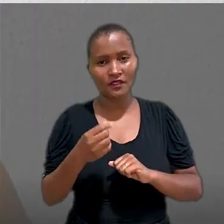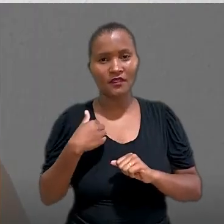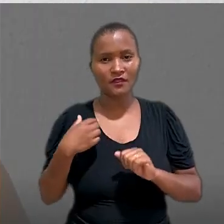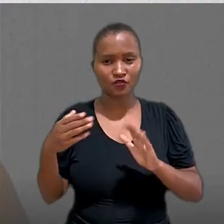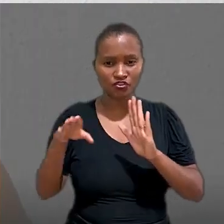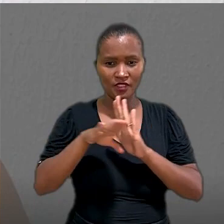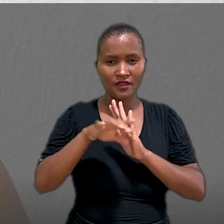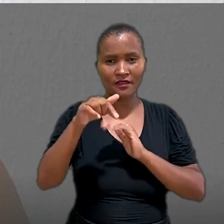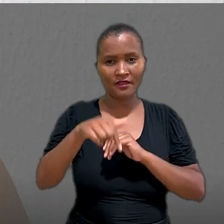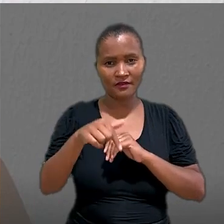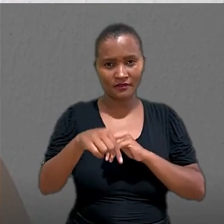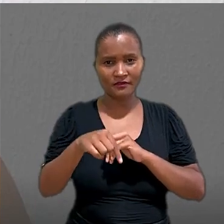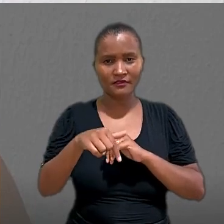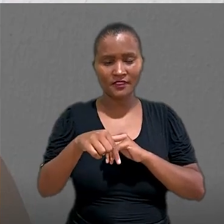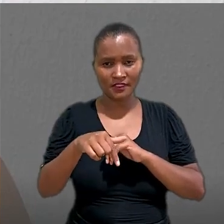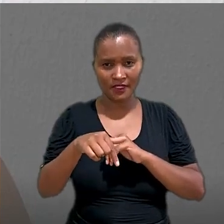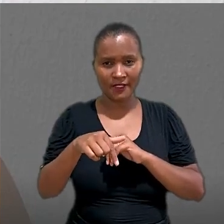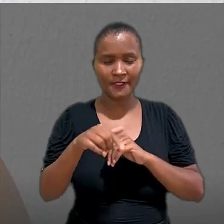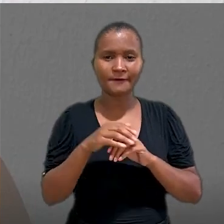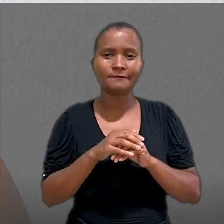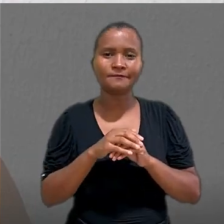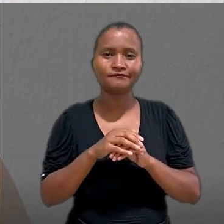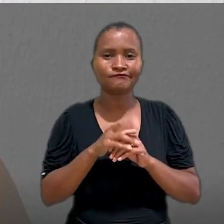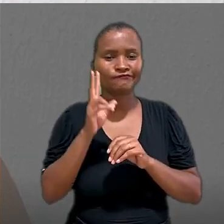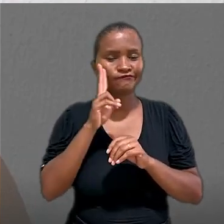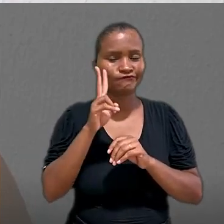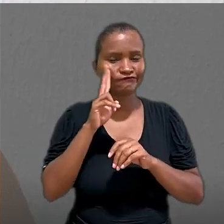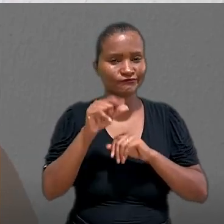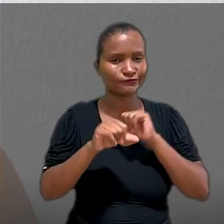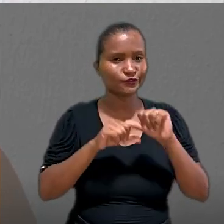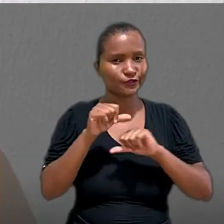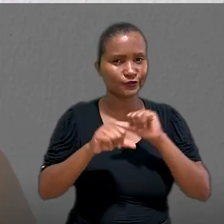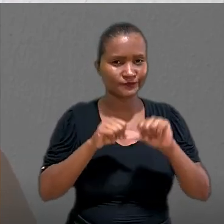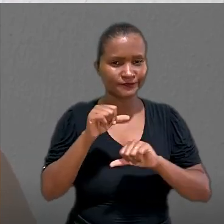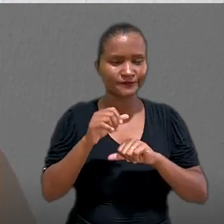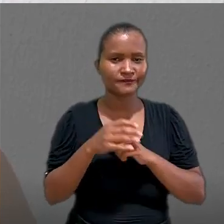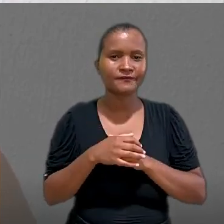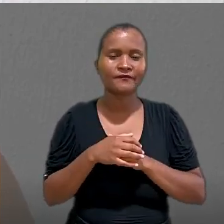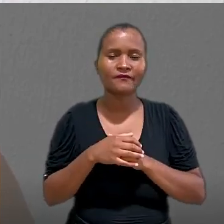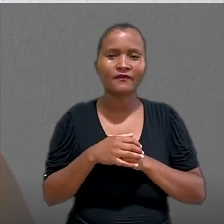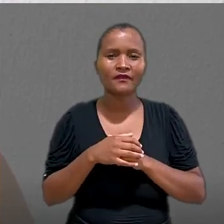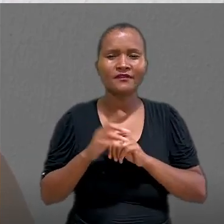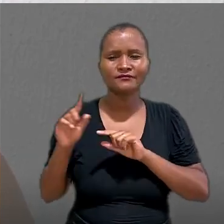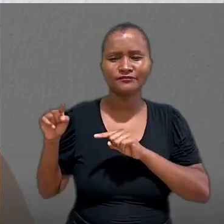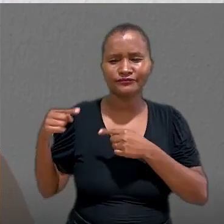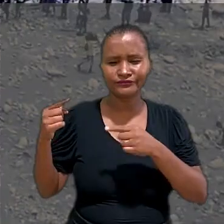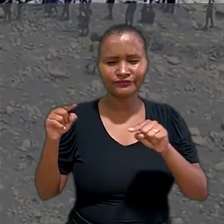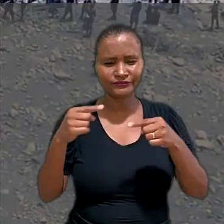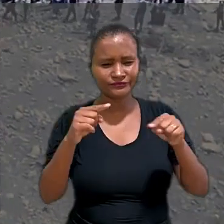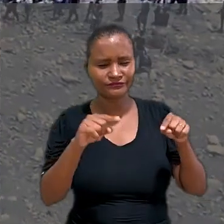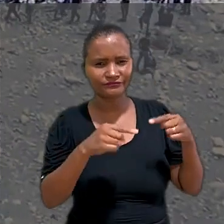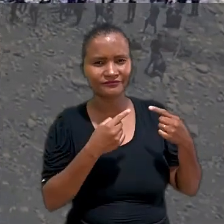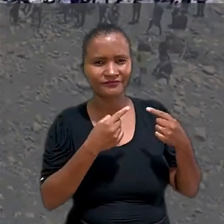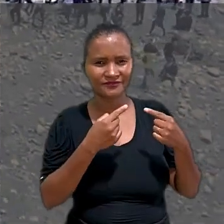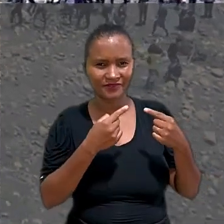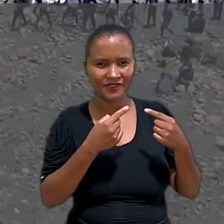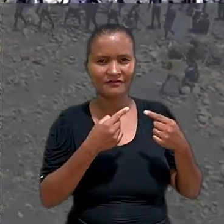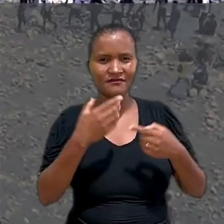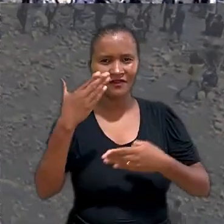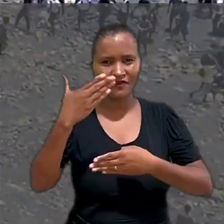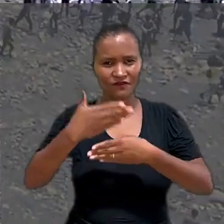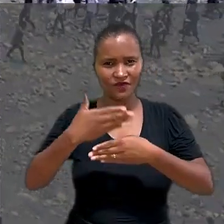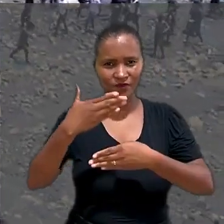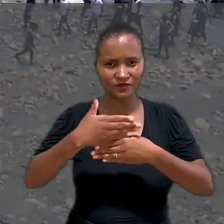que trazer sim ou sim meus filhos. Cheguei com eles aqui e, bom, a história mudou. Além